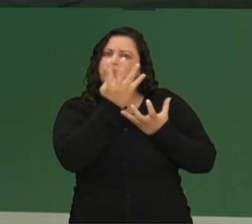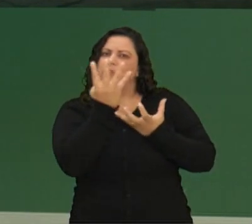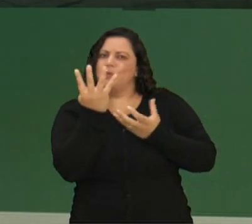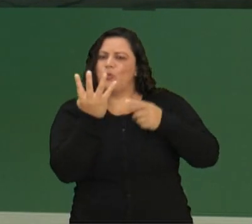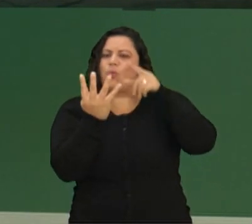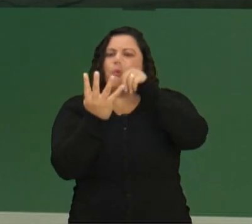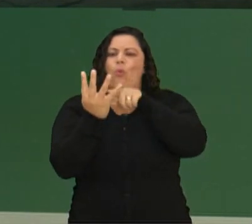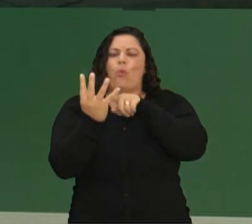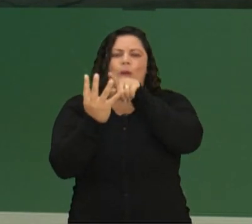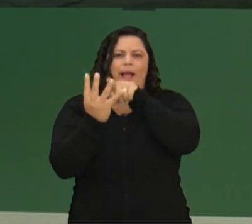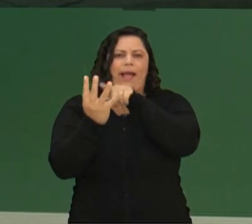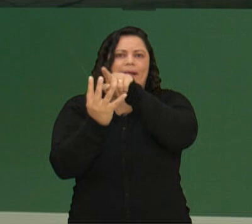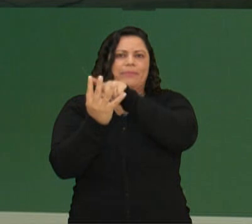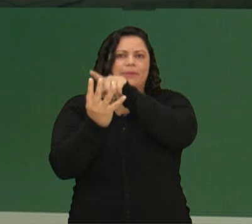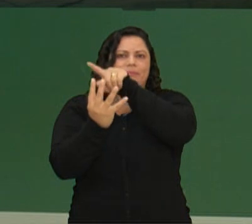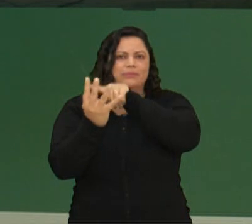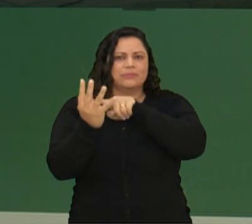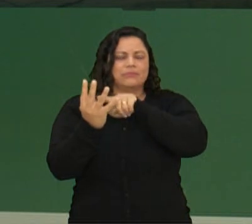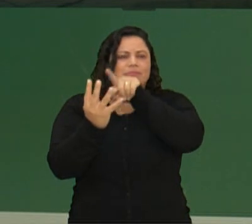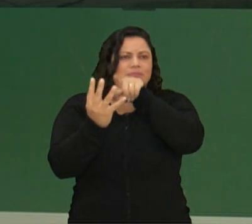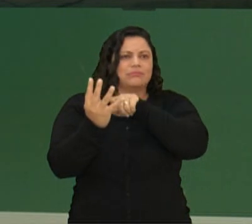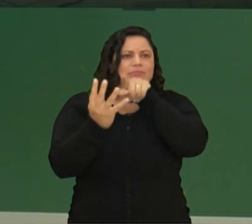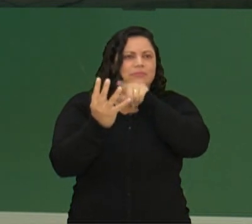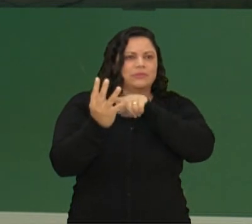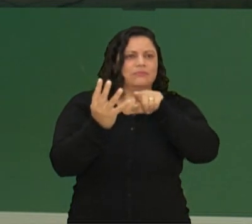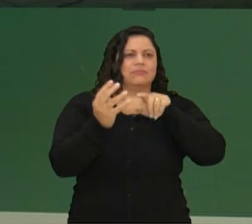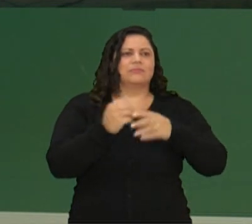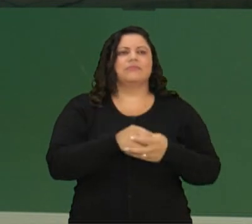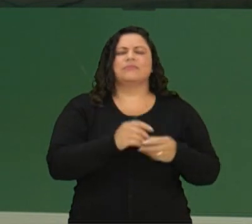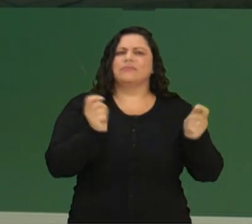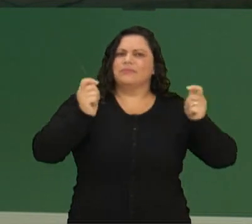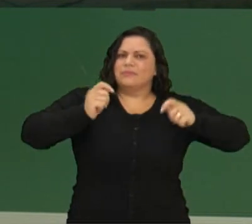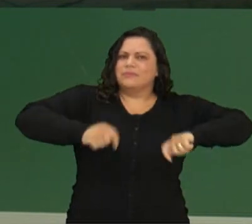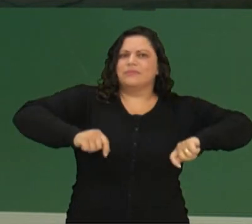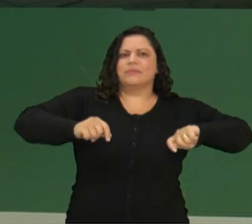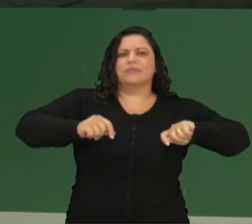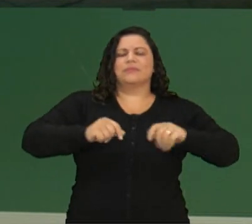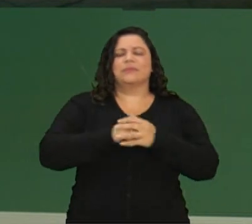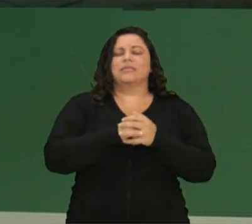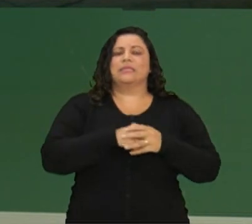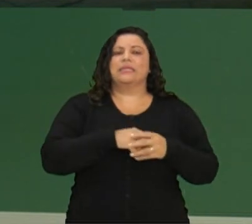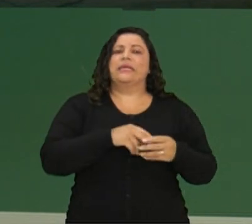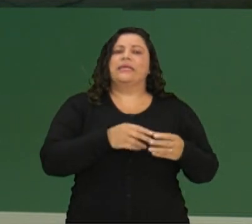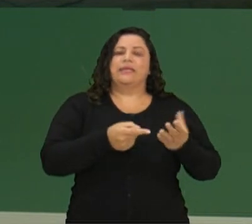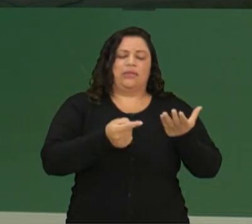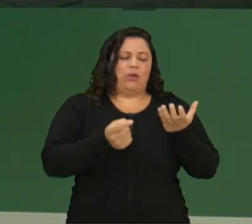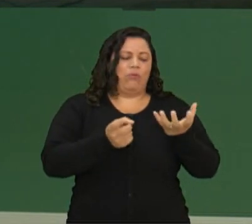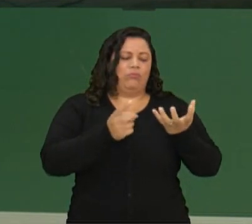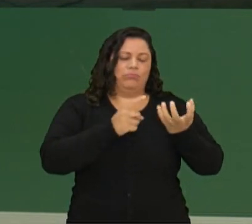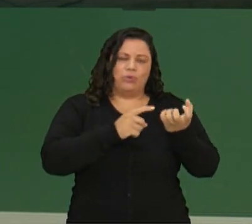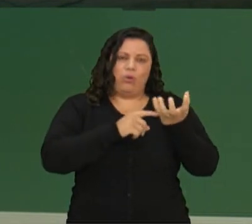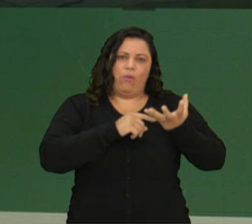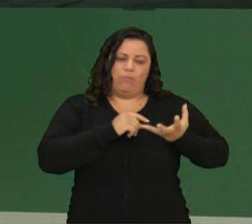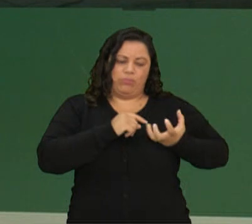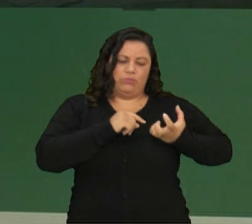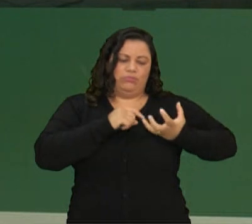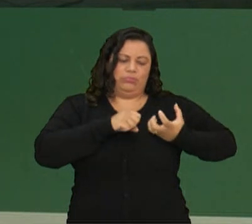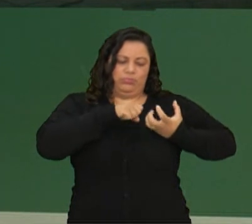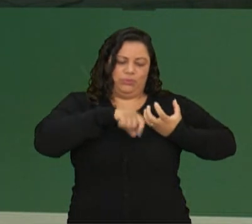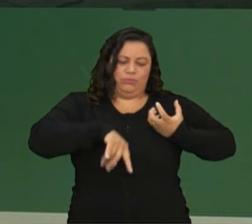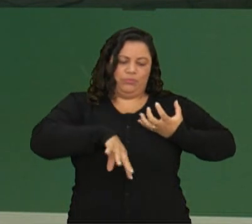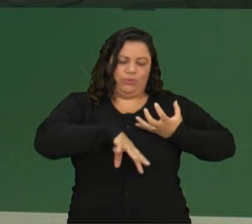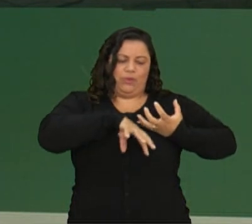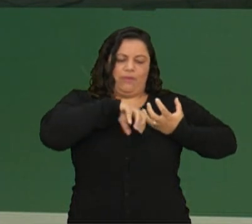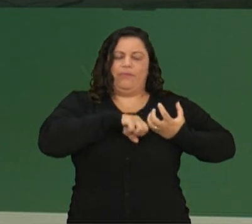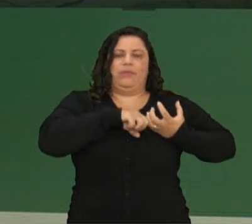existem válvulas entre o átrio e o ventrículo ali, impedindo, né, o refluxo, o retorno do sangue. E agora a gente vai